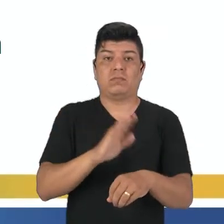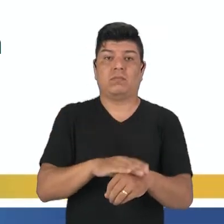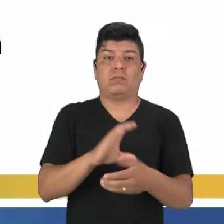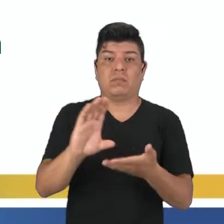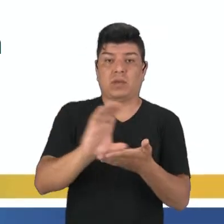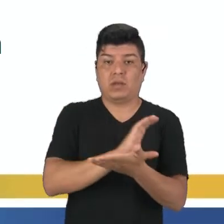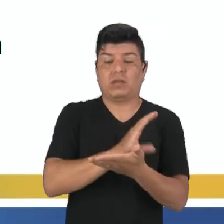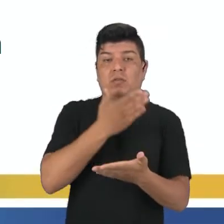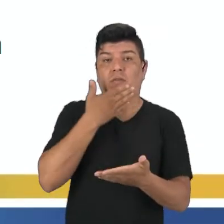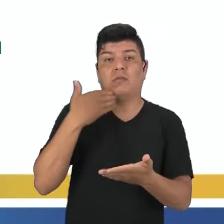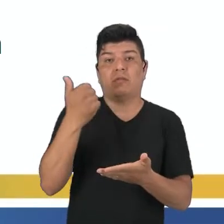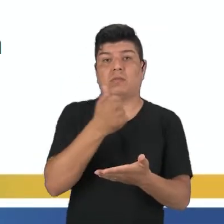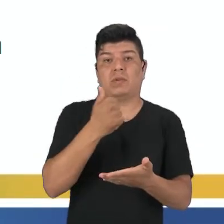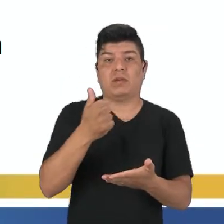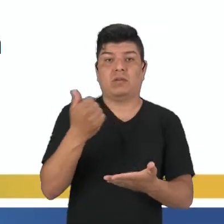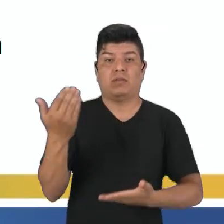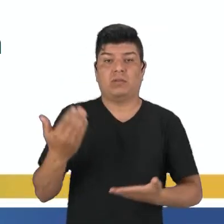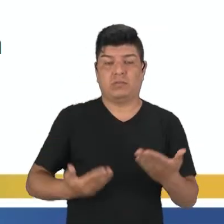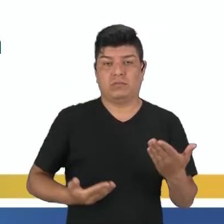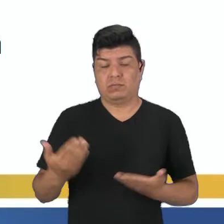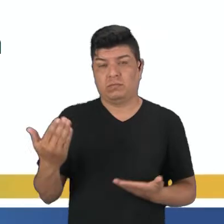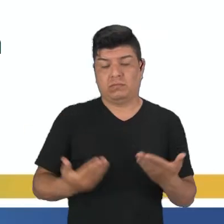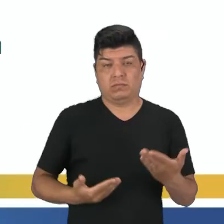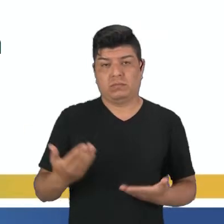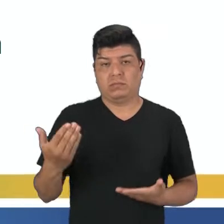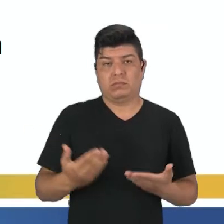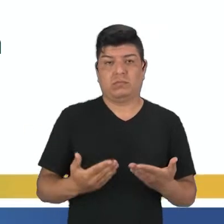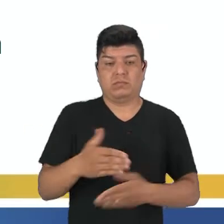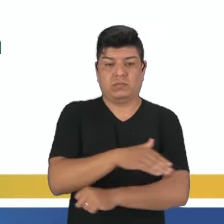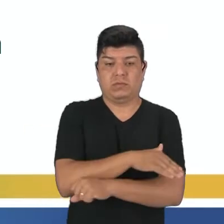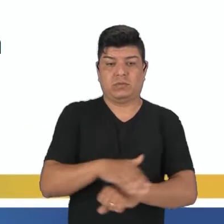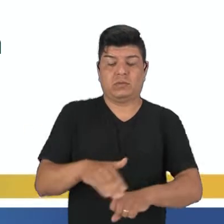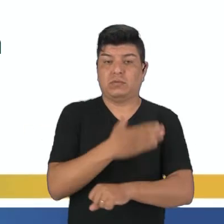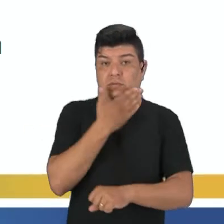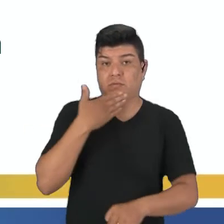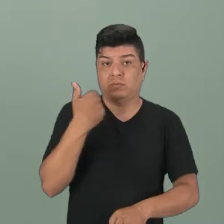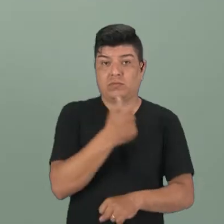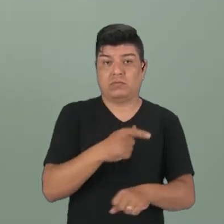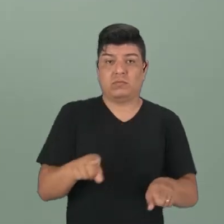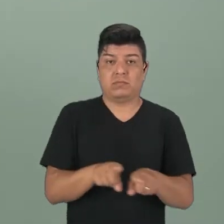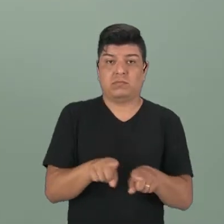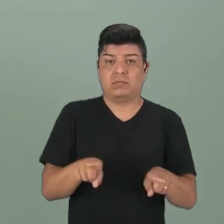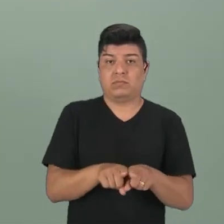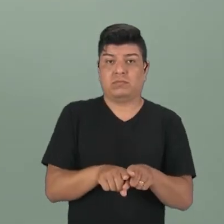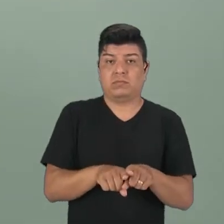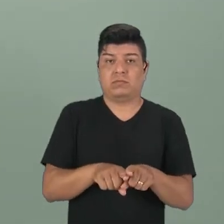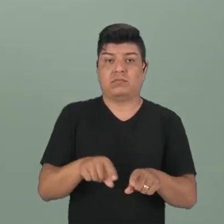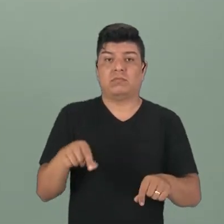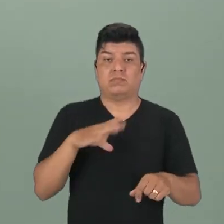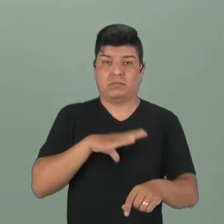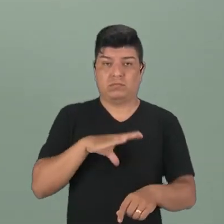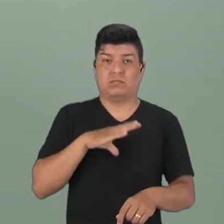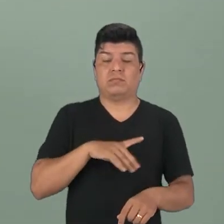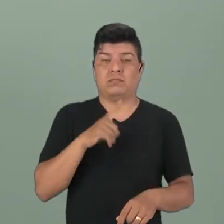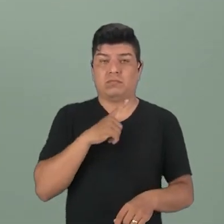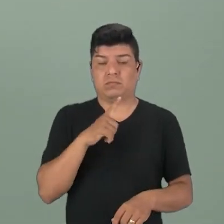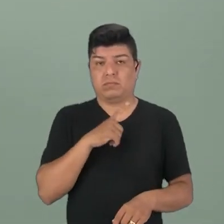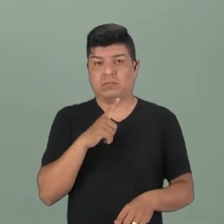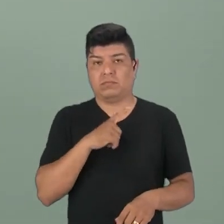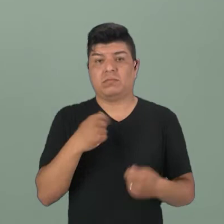contam com melhor oferta de serviços e melhor infraestrutura. Ou seja, com essa urbanização, há